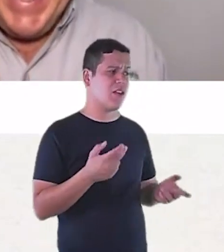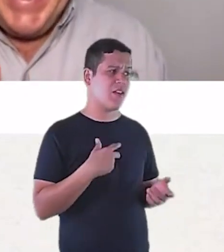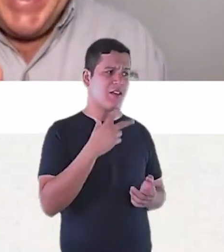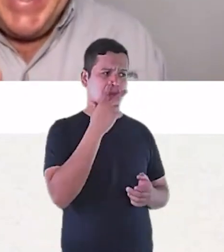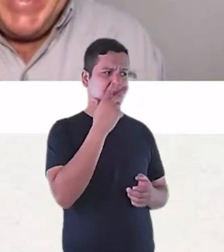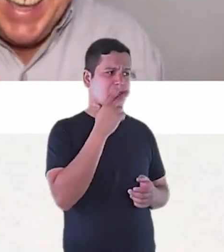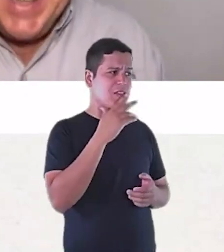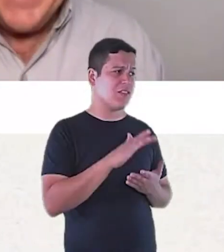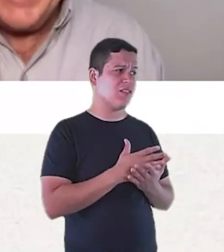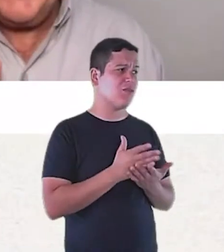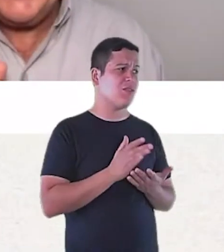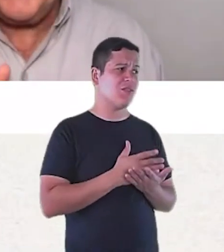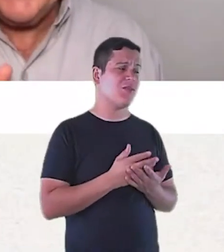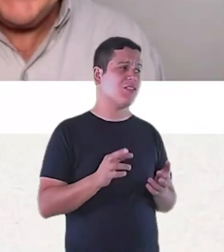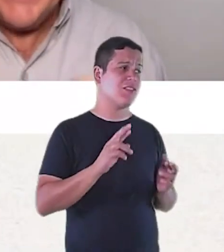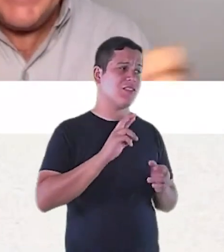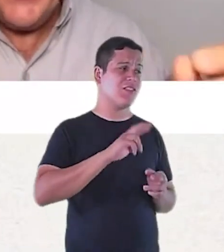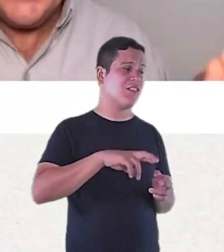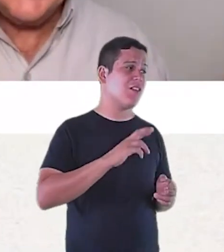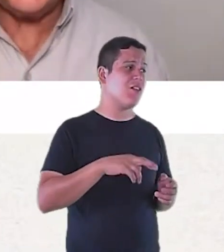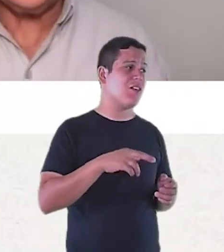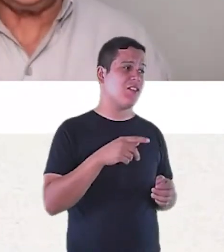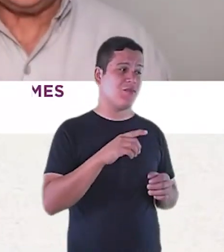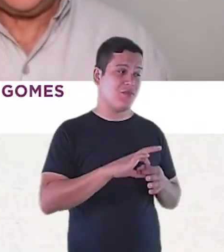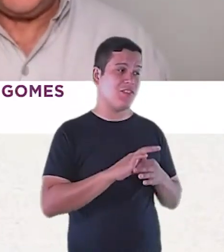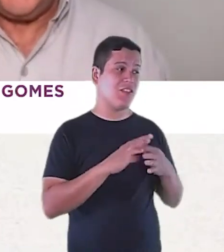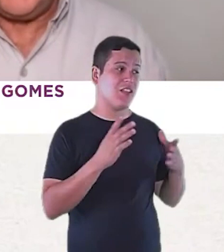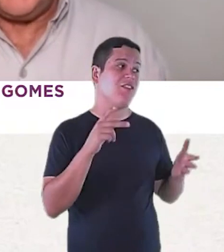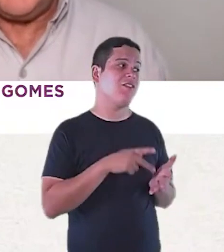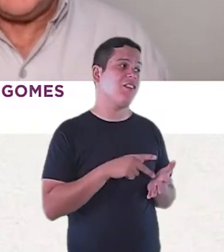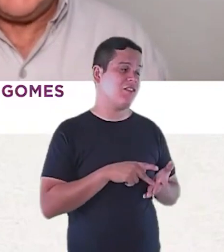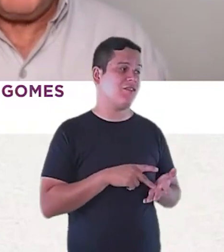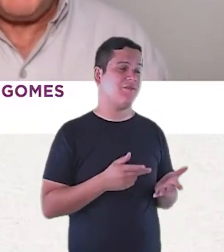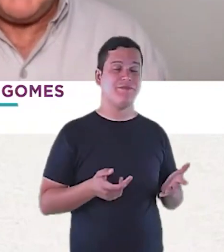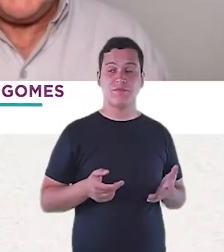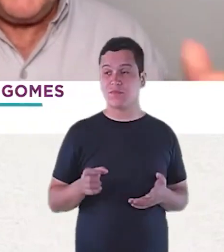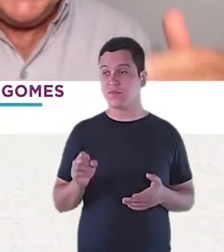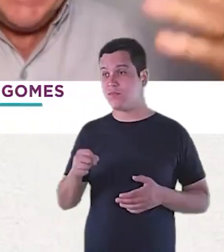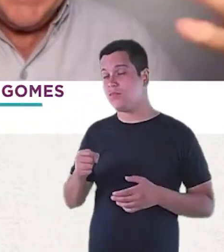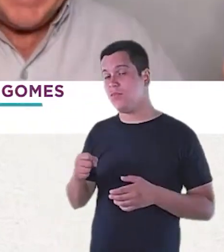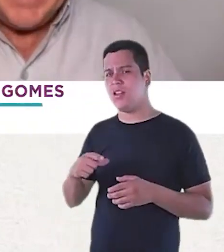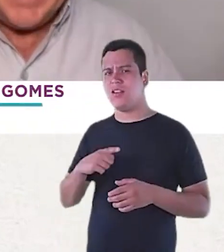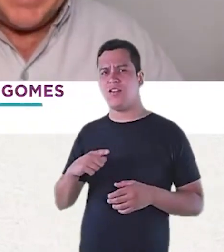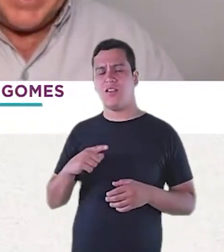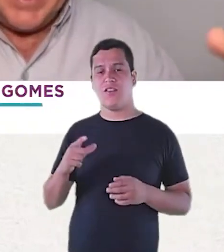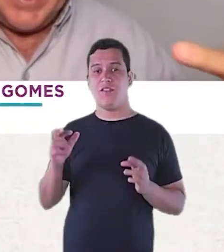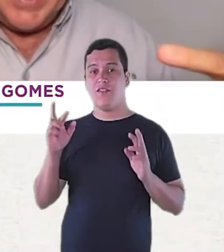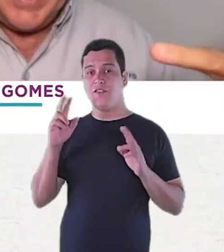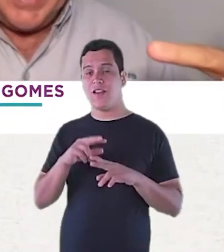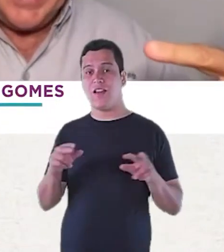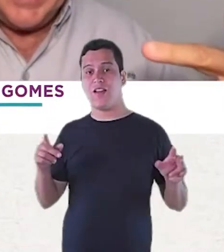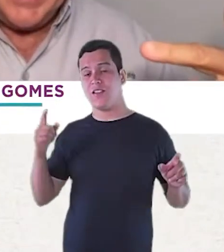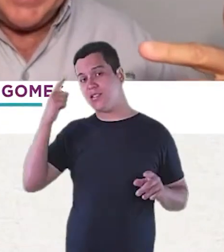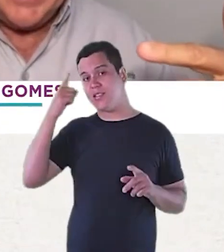né? Exatamente, mas essa é a contradição, né, das revoluções iluministas,